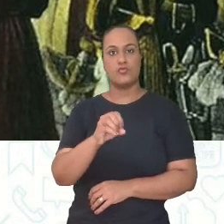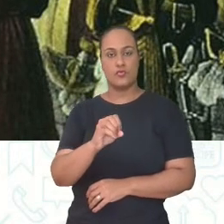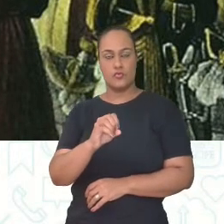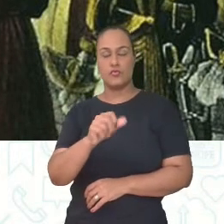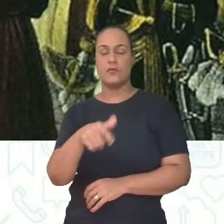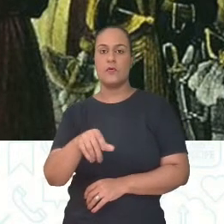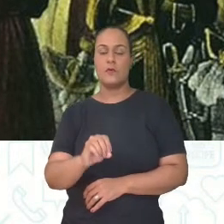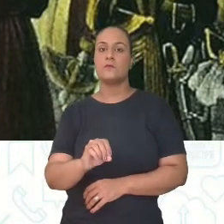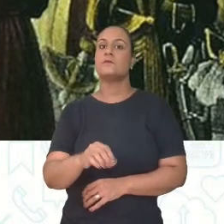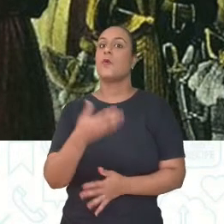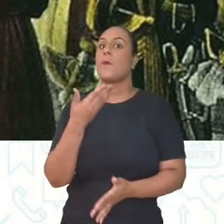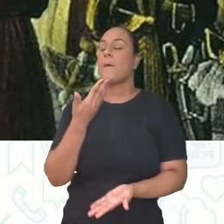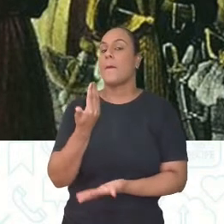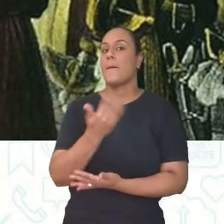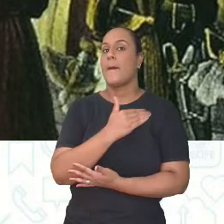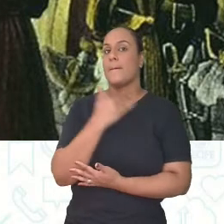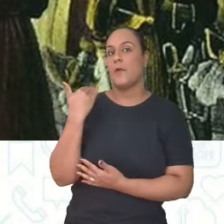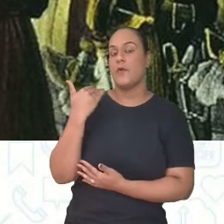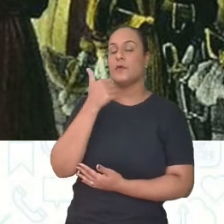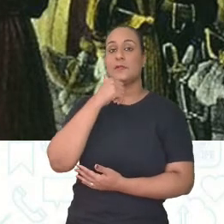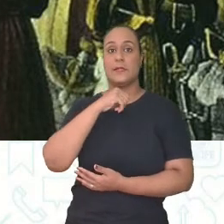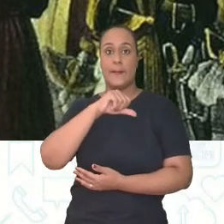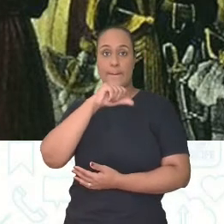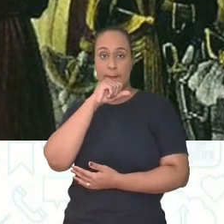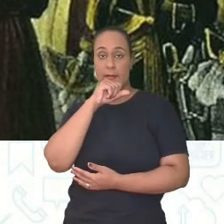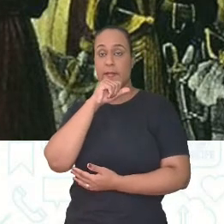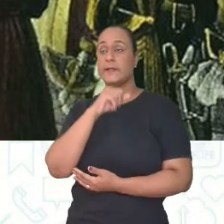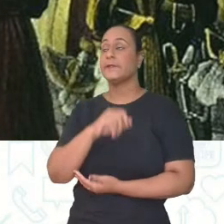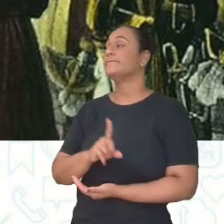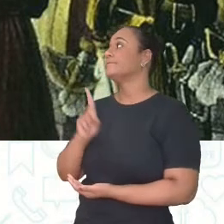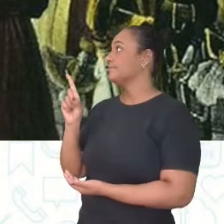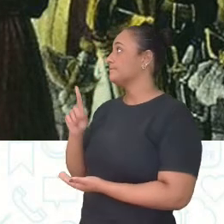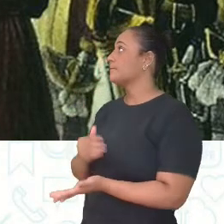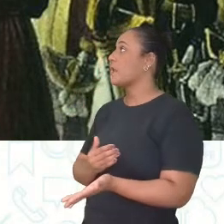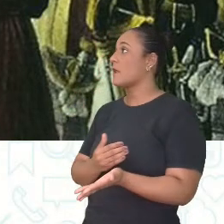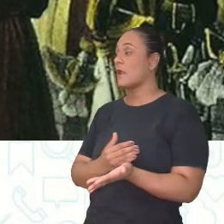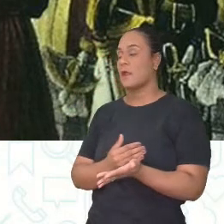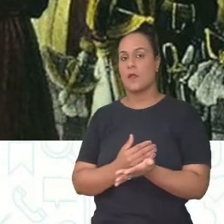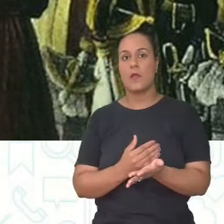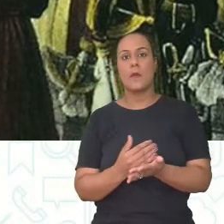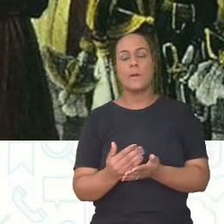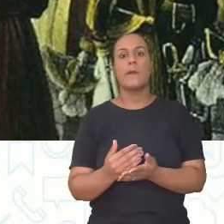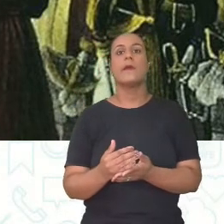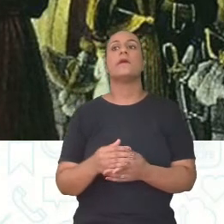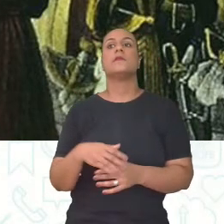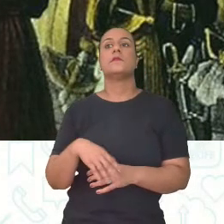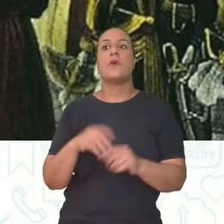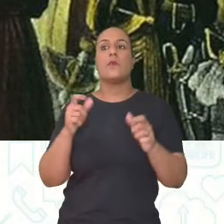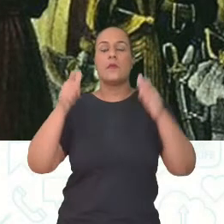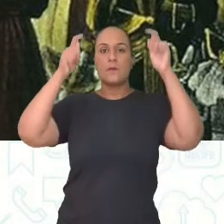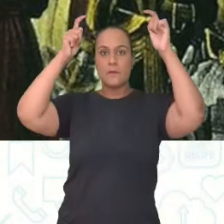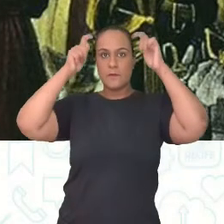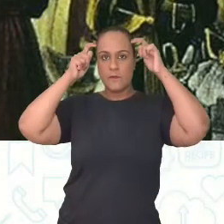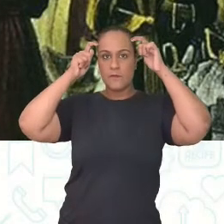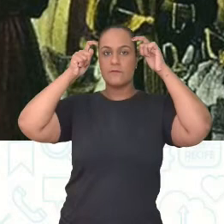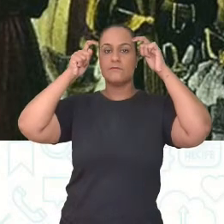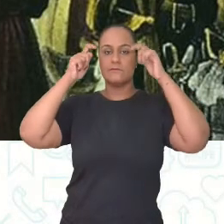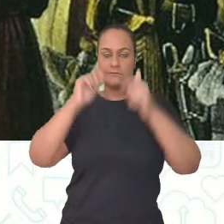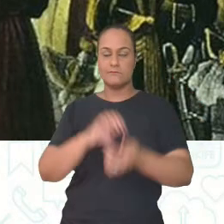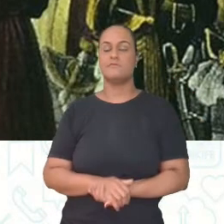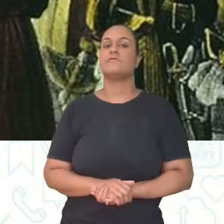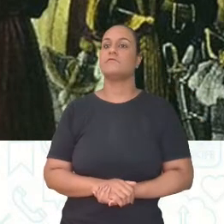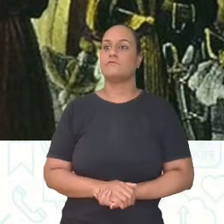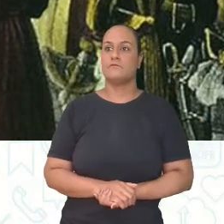morte, né, da rainha, aí a sua mãe, ele começa e toma o título, né, é coroado rei. E aí a gente tem